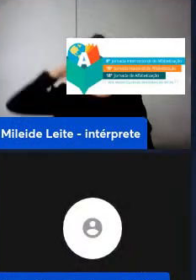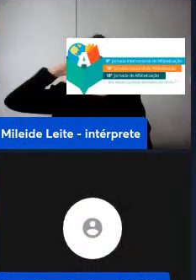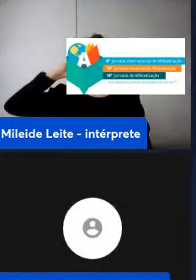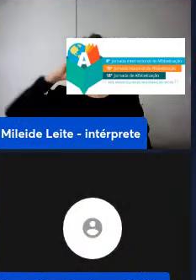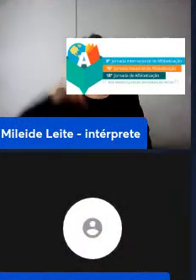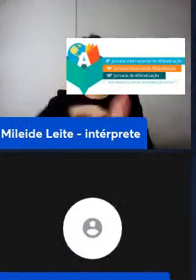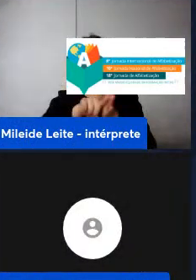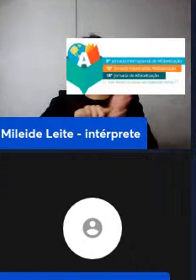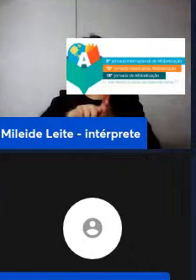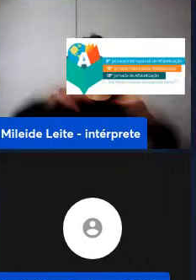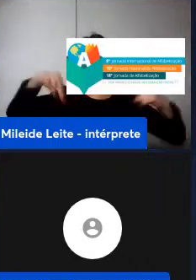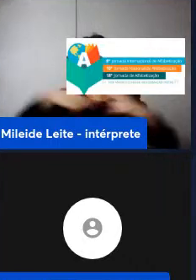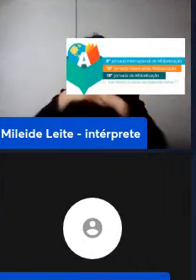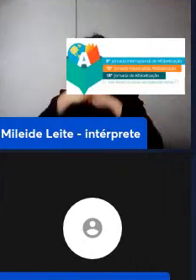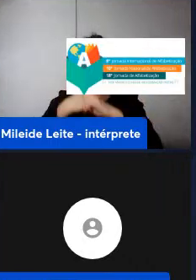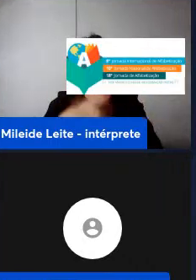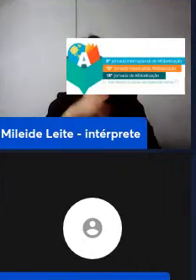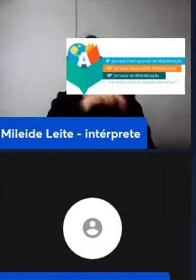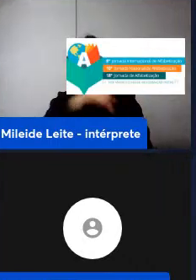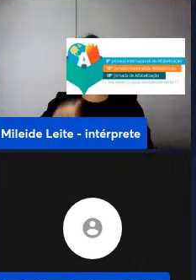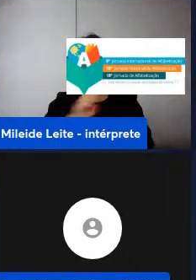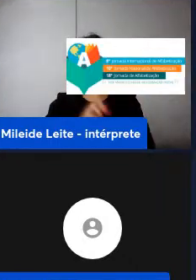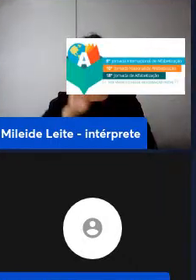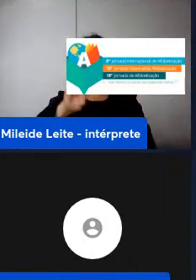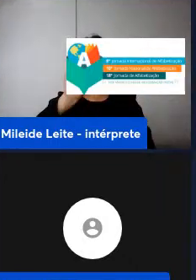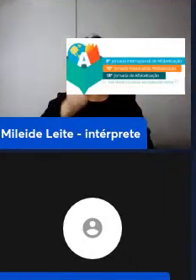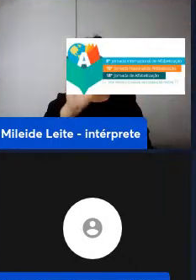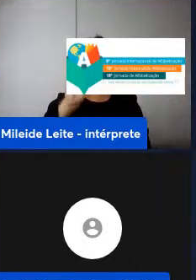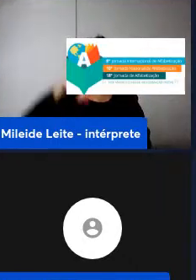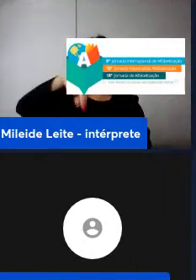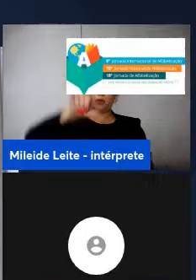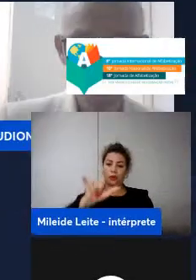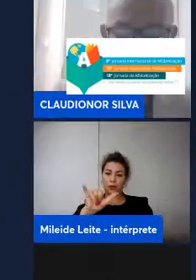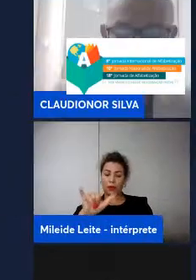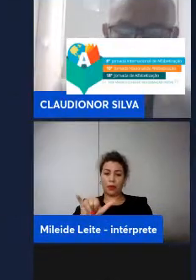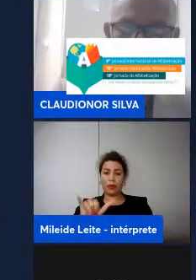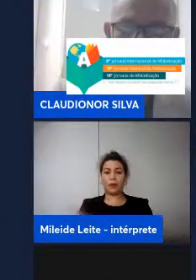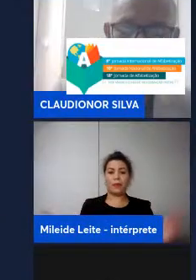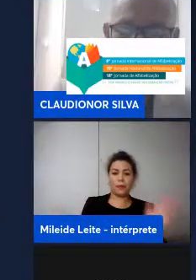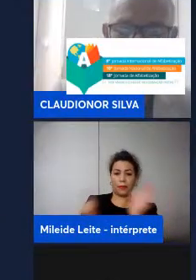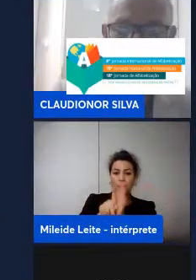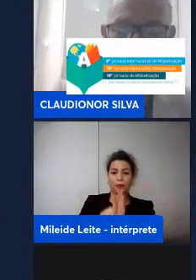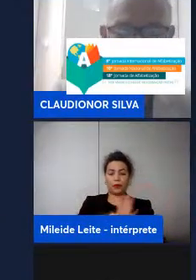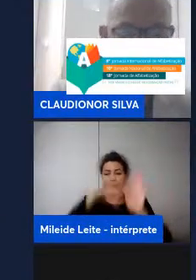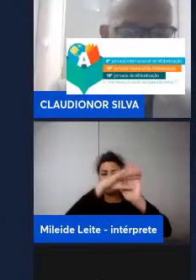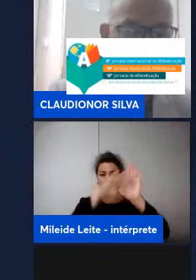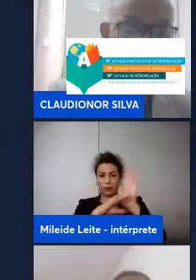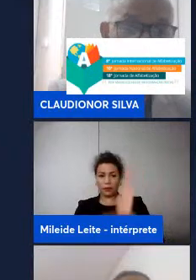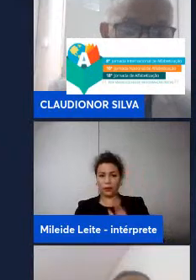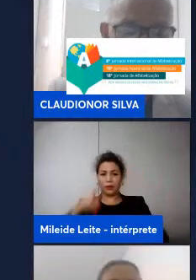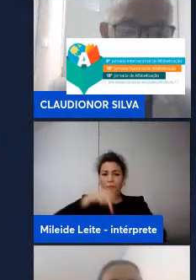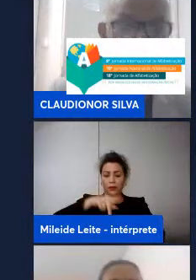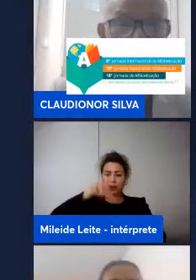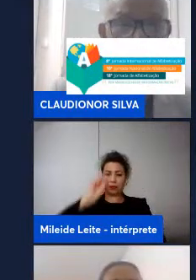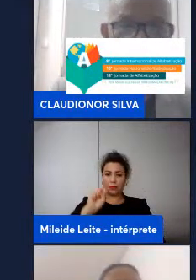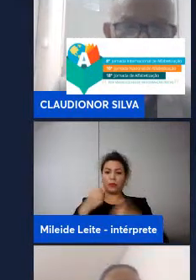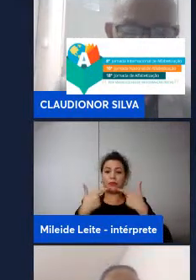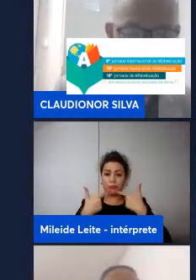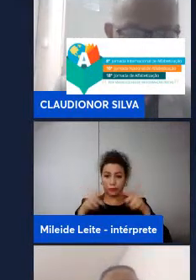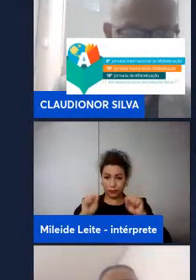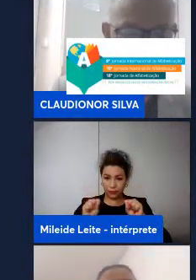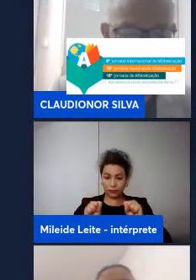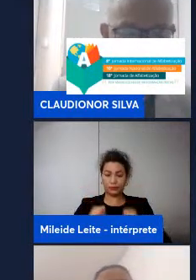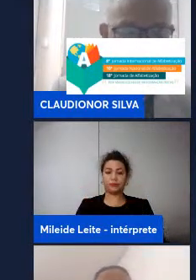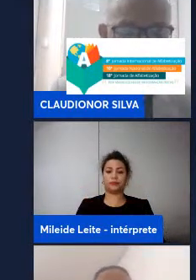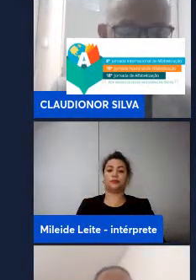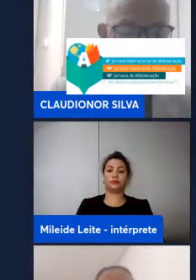UESB, e o professor doutor Ronei Guarese, membro efetivo do Programa de Pós-Graduação em Linguística.